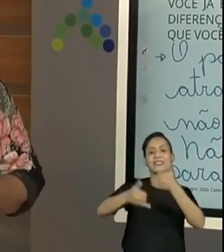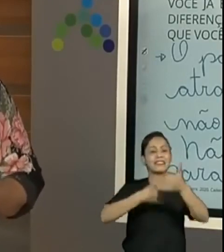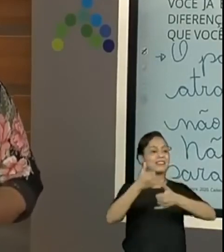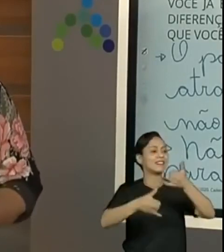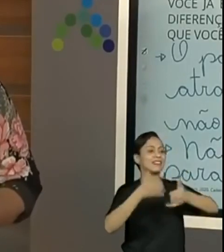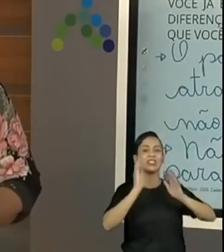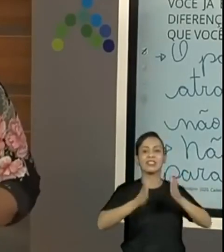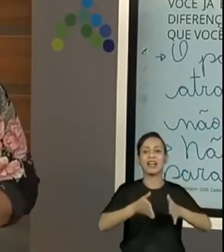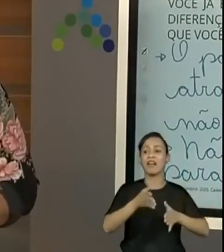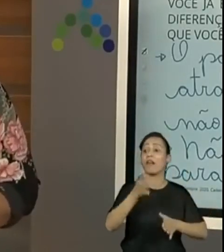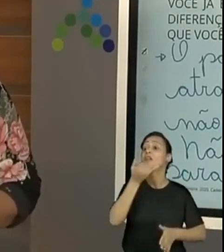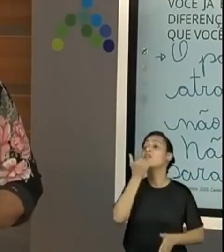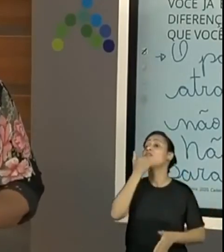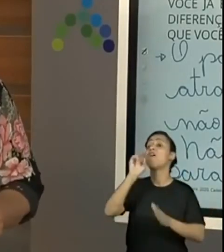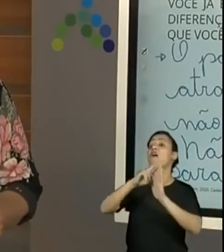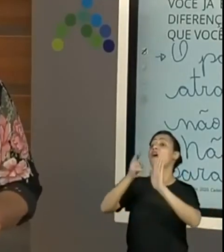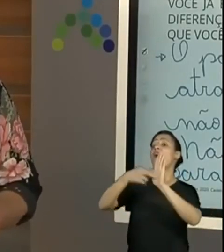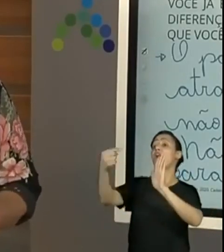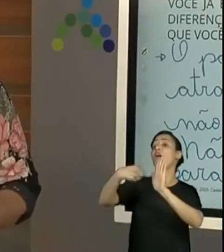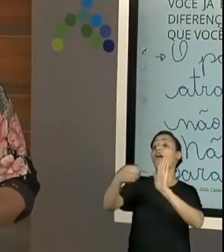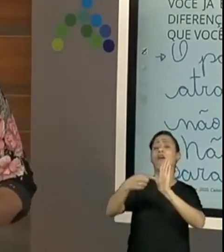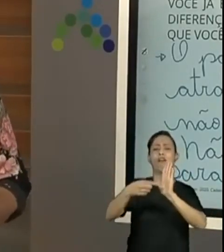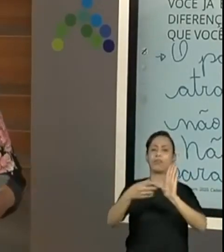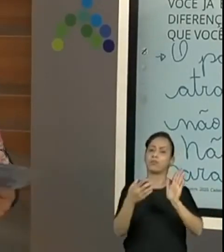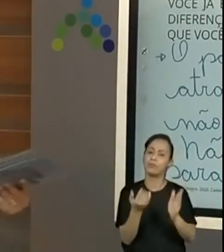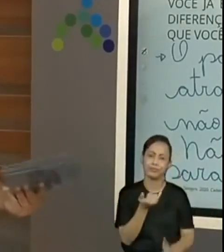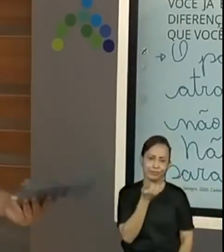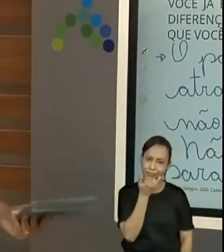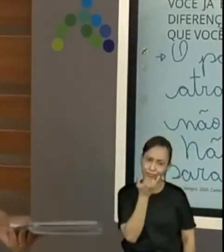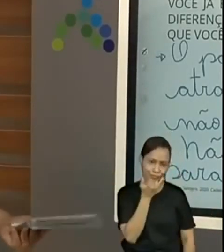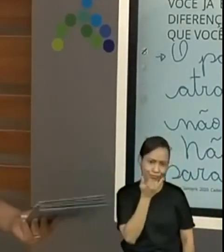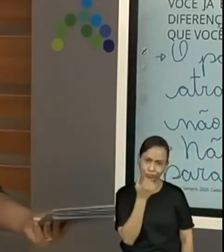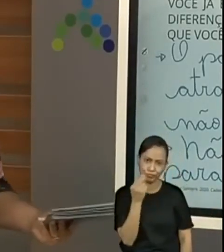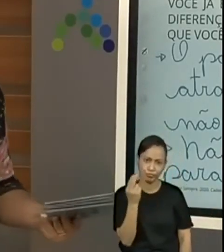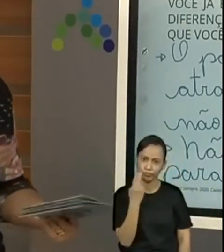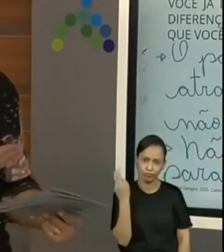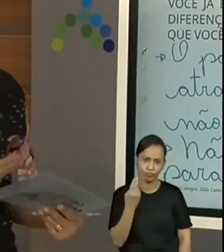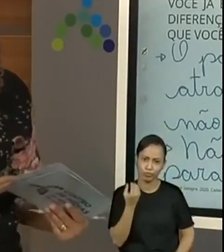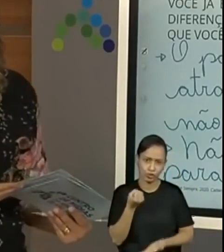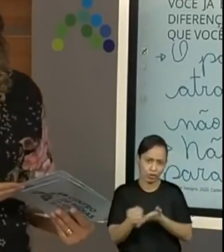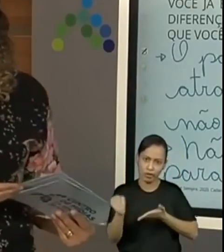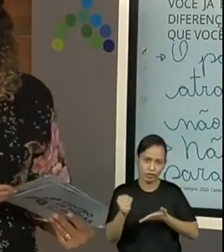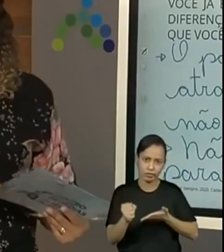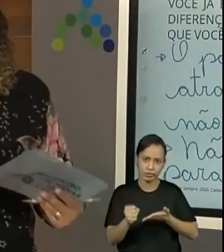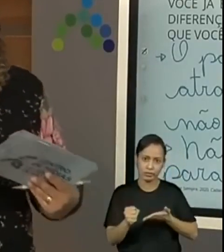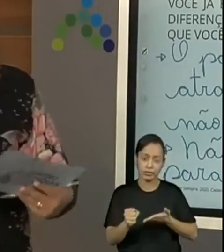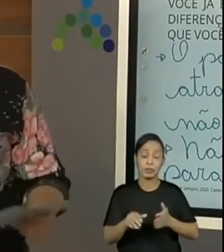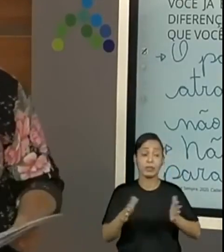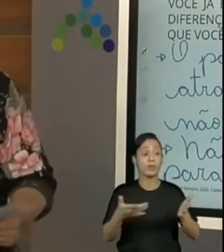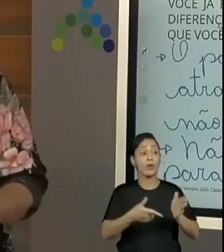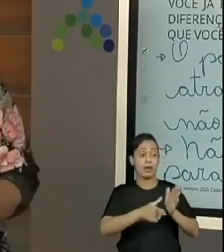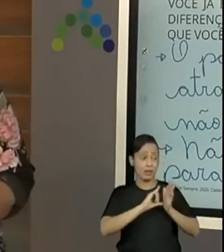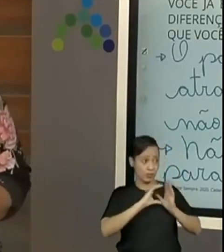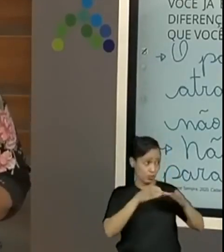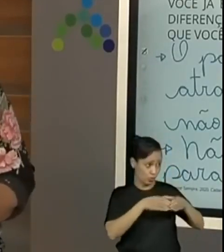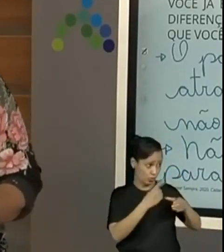discutidas antes, para depois ninguém ficar reclamando. Então, você pode acrescentar nessa que a gente apresentou. Quem atravessar a linha